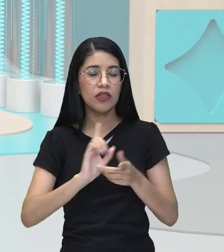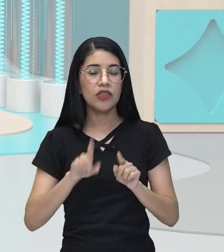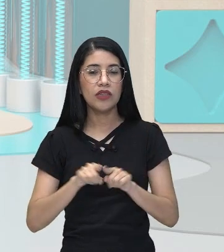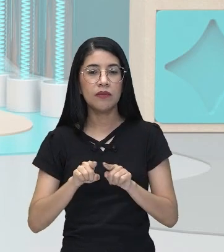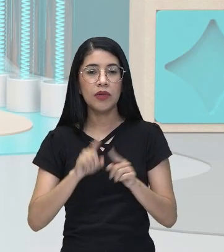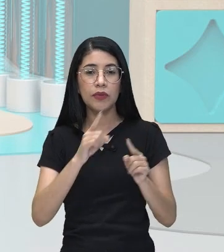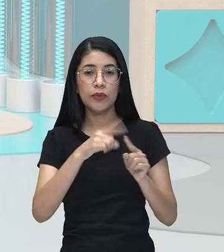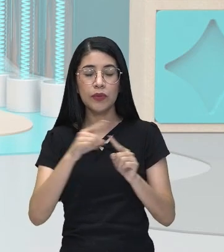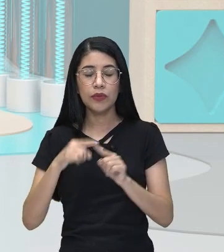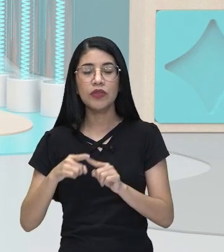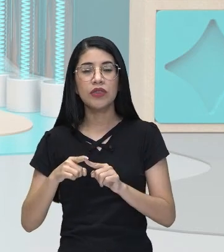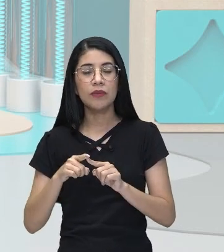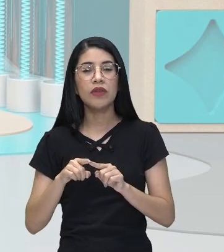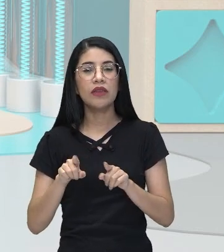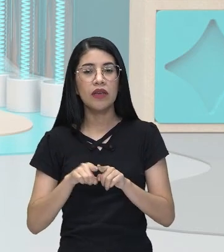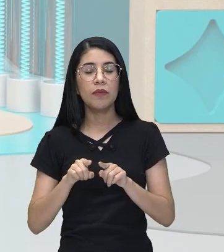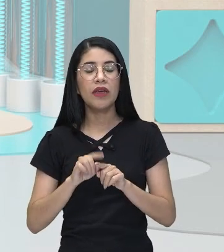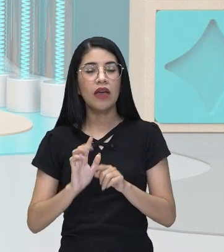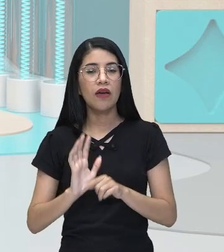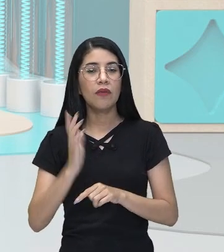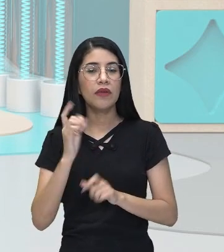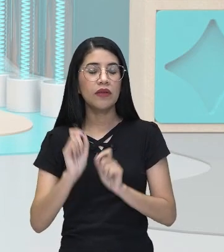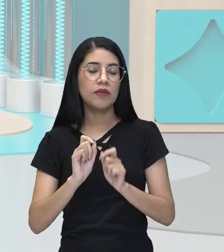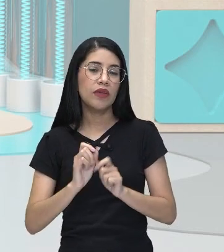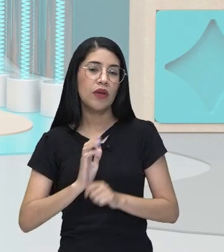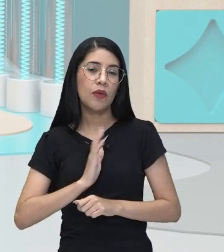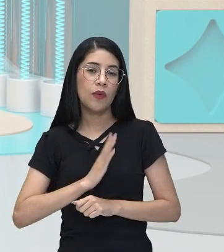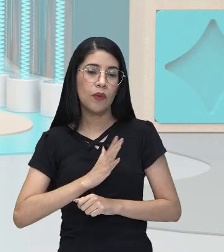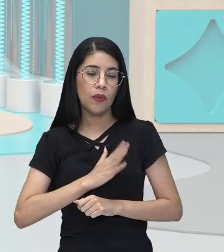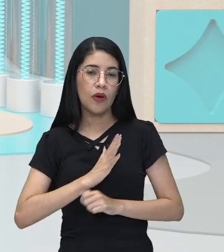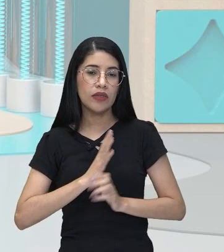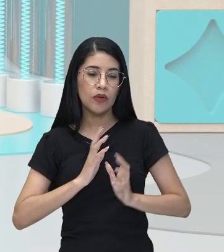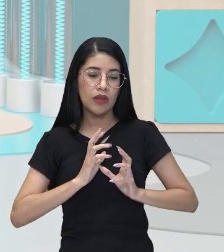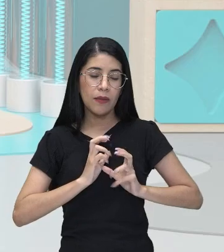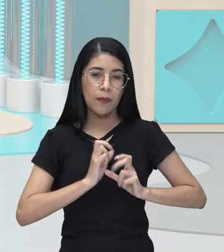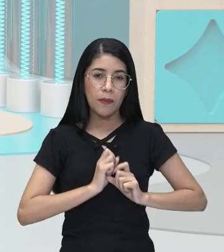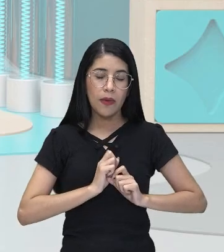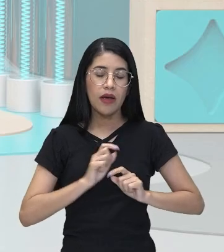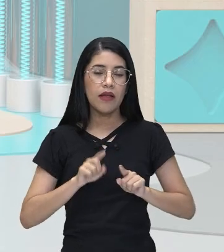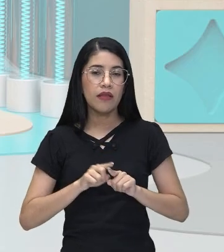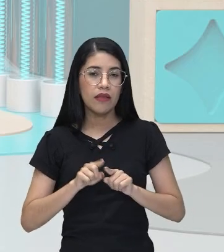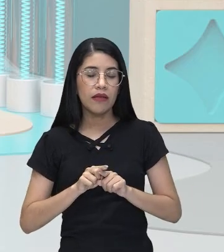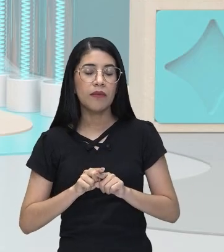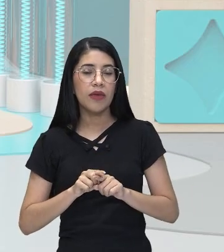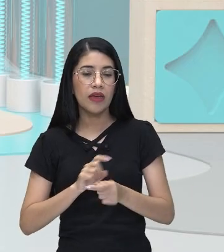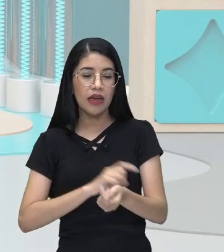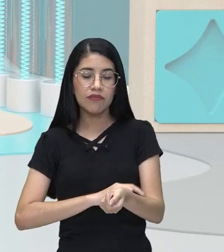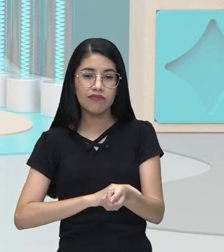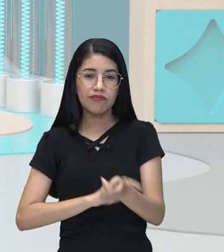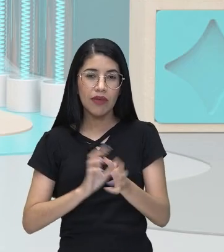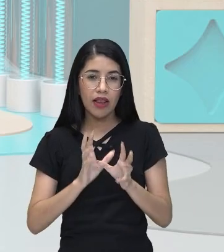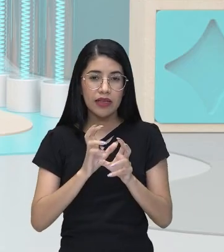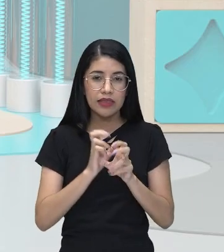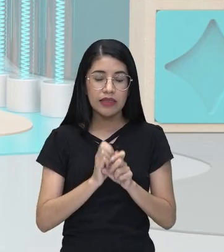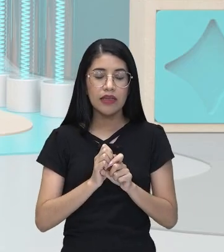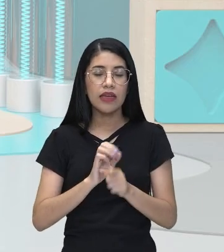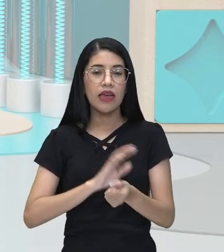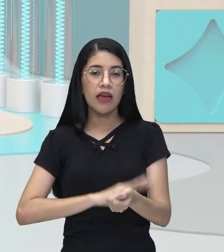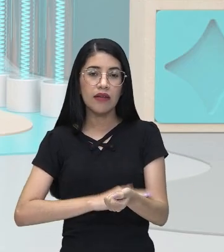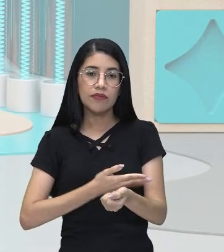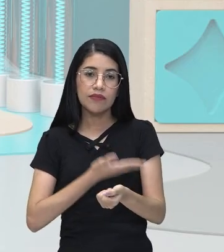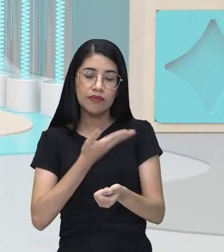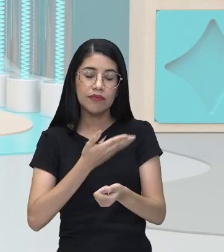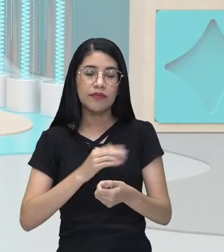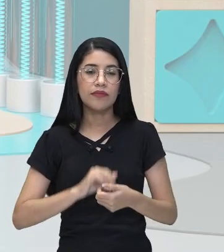obesidade vai causar essa constrição aí das artérias, causando a elevação da nossa pressão. O